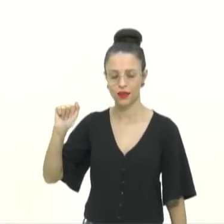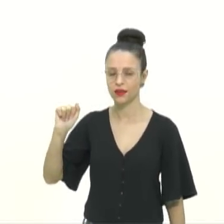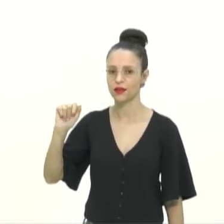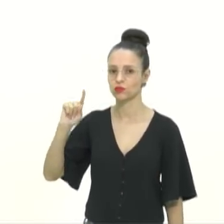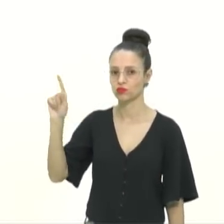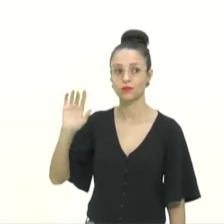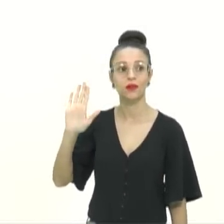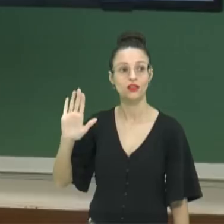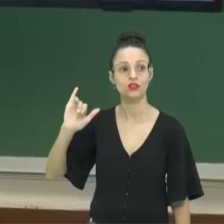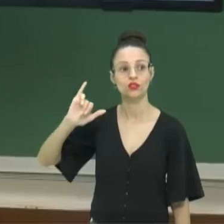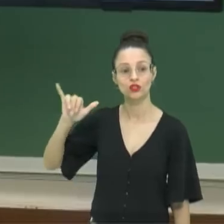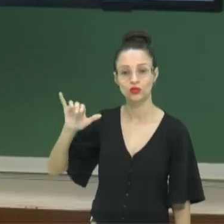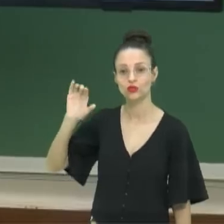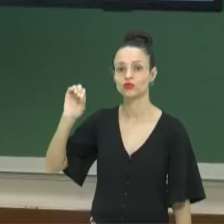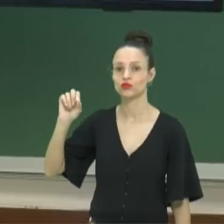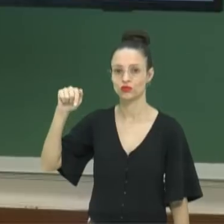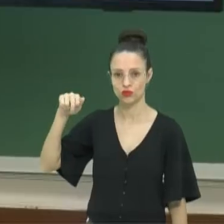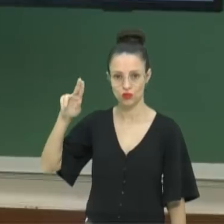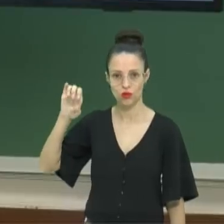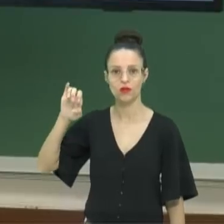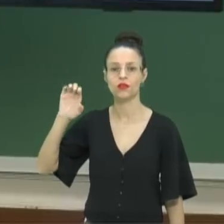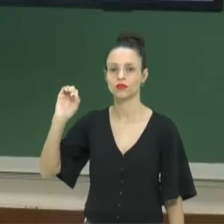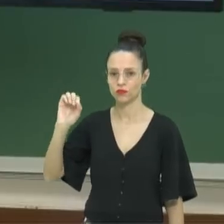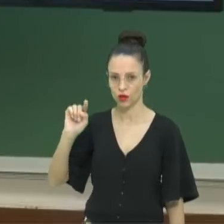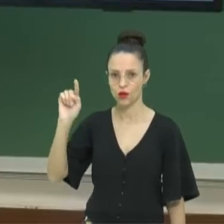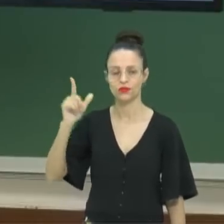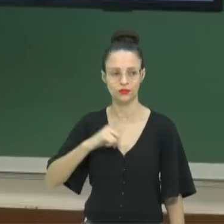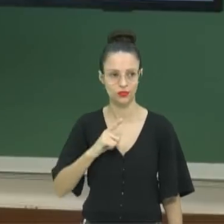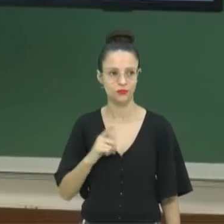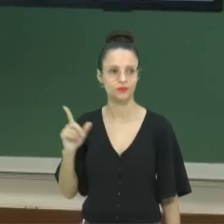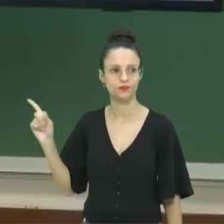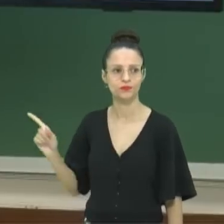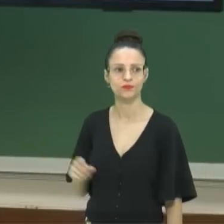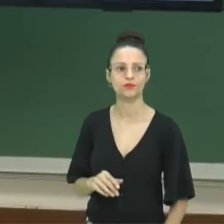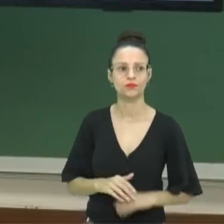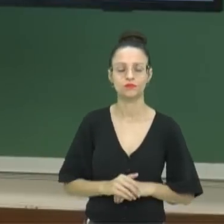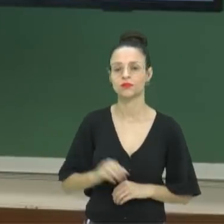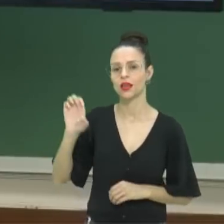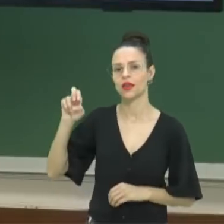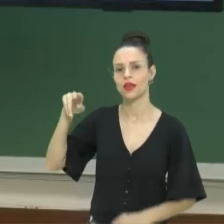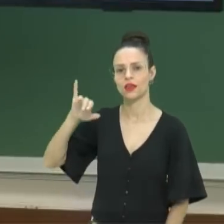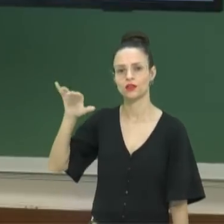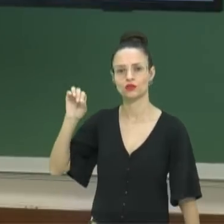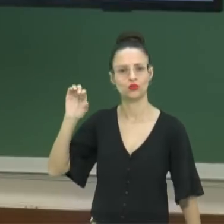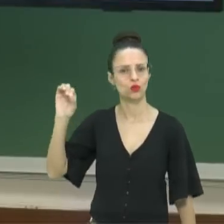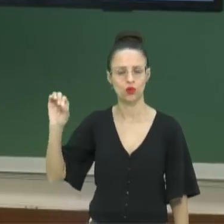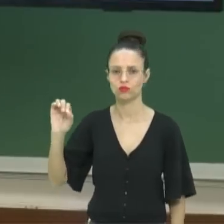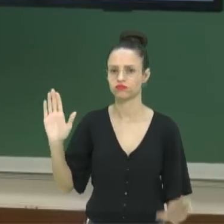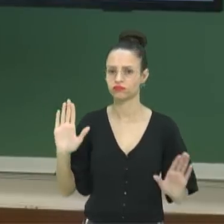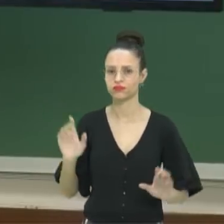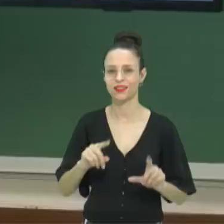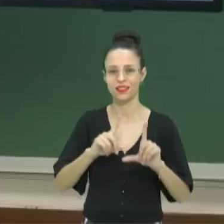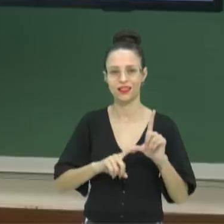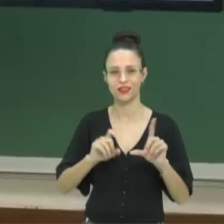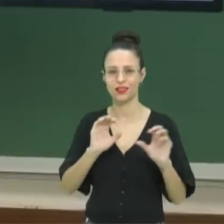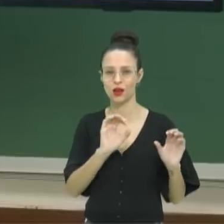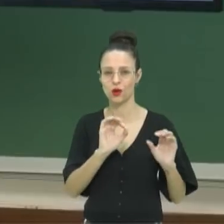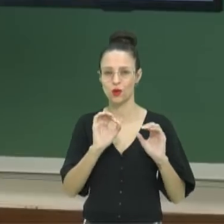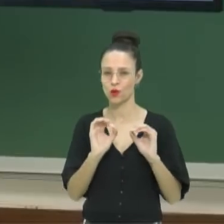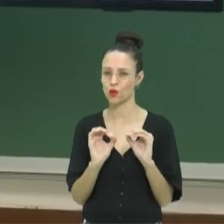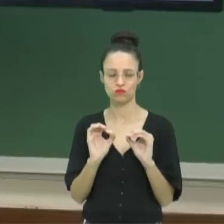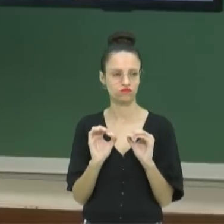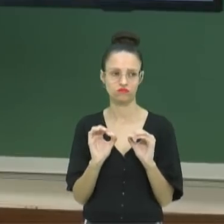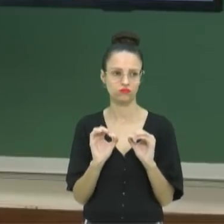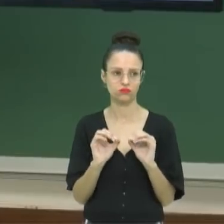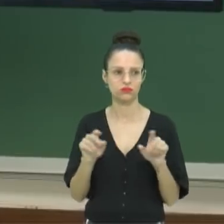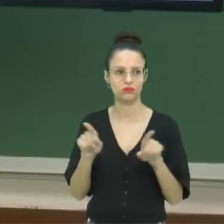joque tem. É uma paroxítona terminada em ditongo. Enjoo, né? São duas letras repetidas, assim como vem